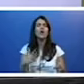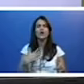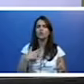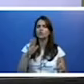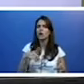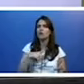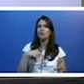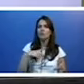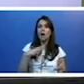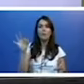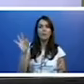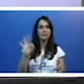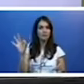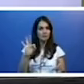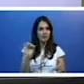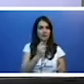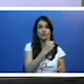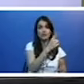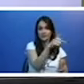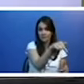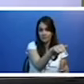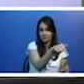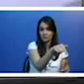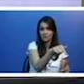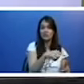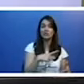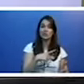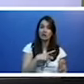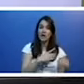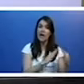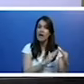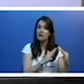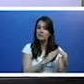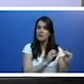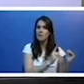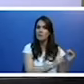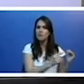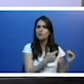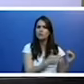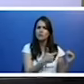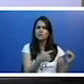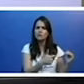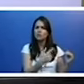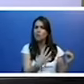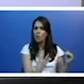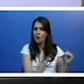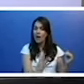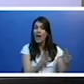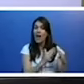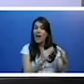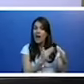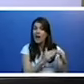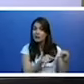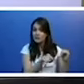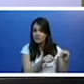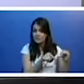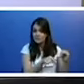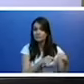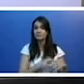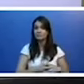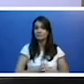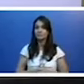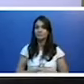tenho o número de residências. Ele disse que 1.224 casas ou